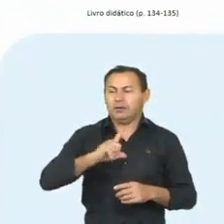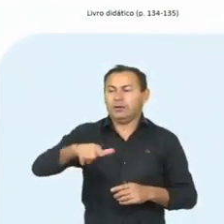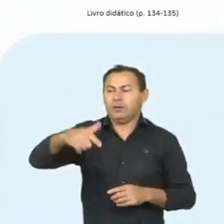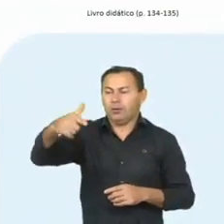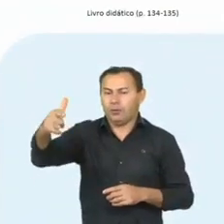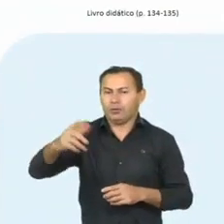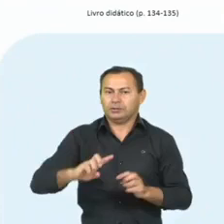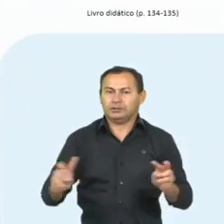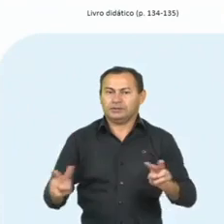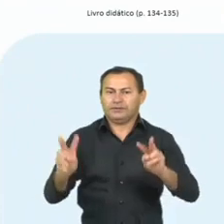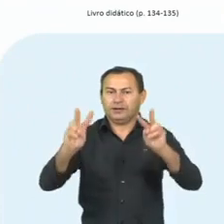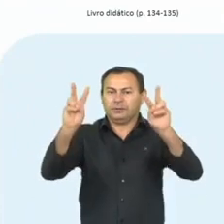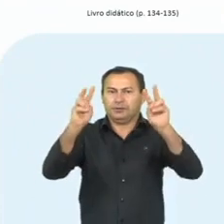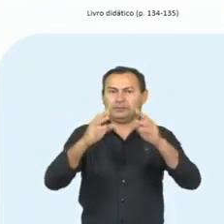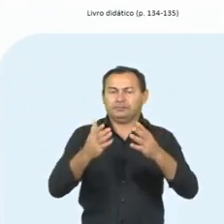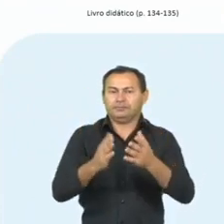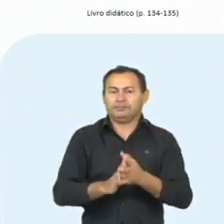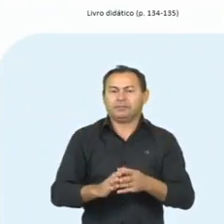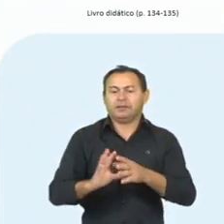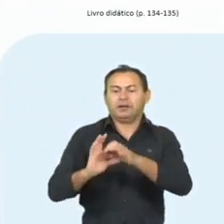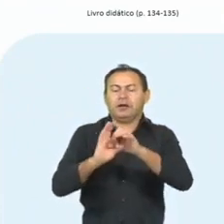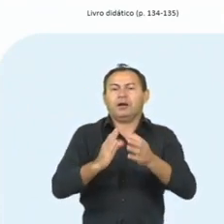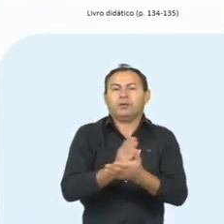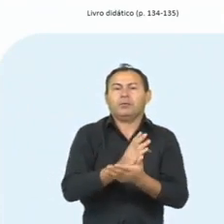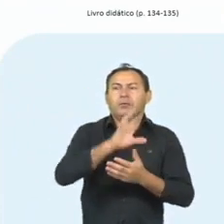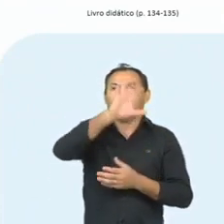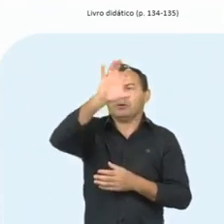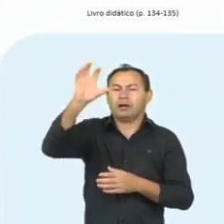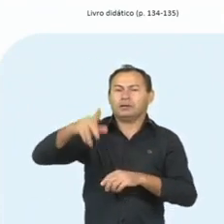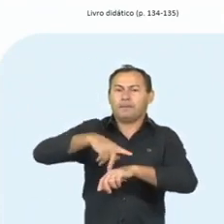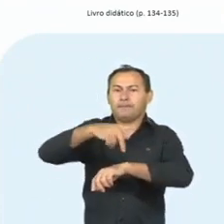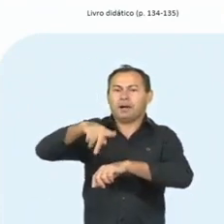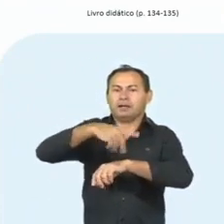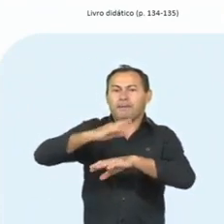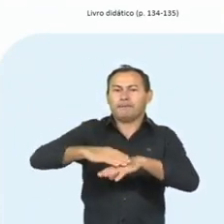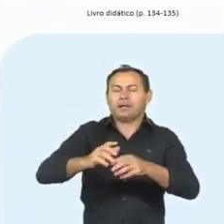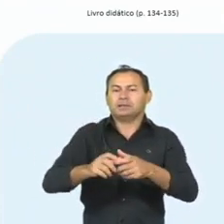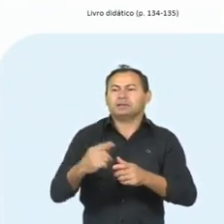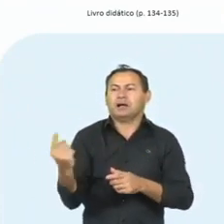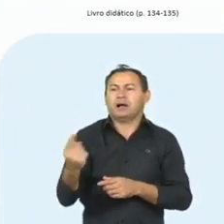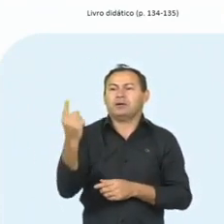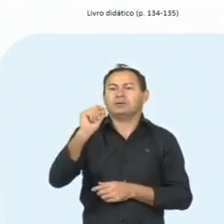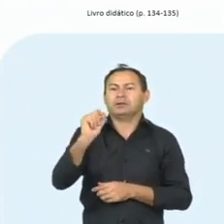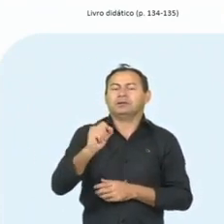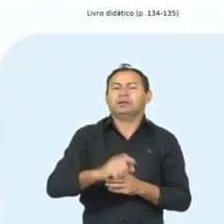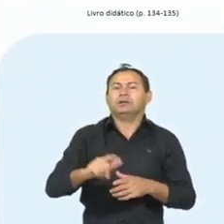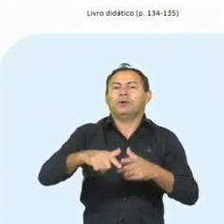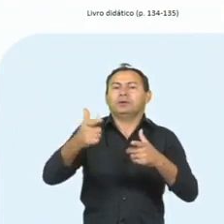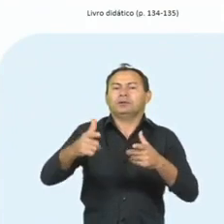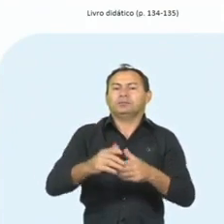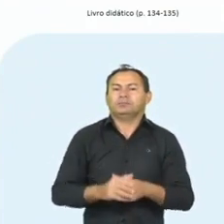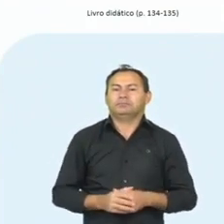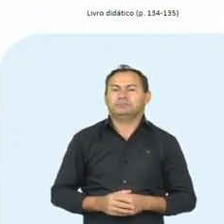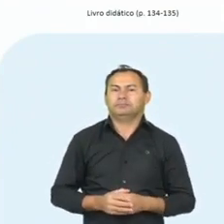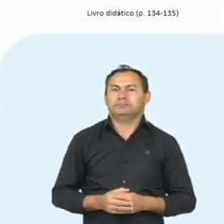outros valores. Então, em alguma região do país, esse valor vai ser mais alto do que em outras.